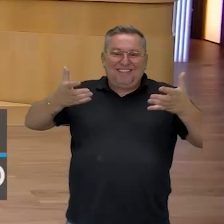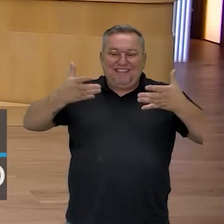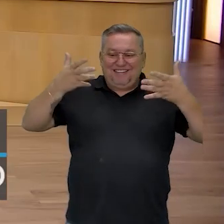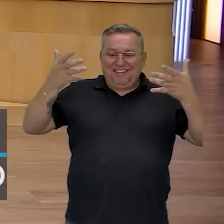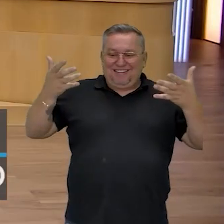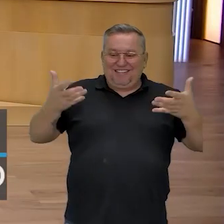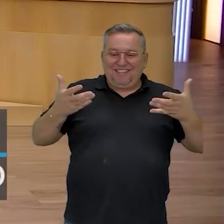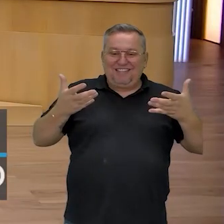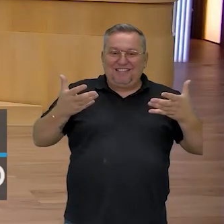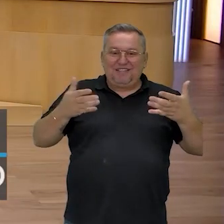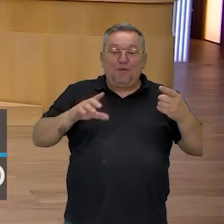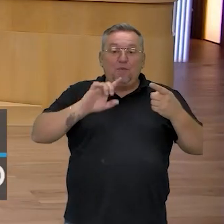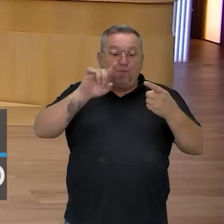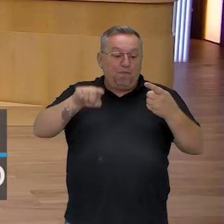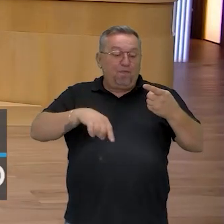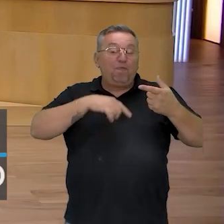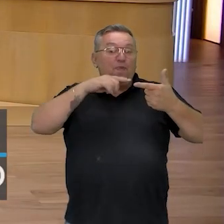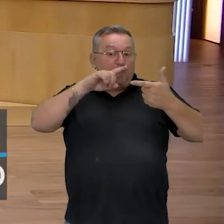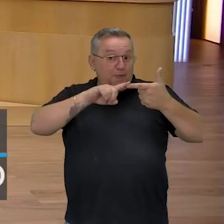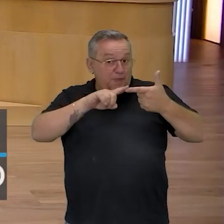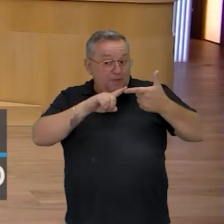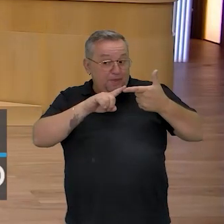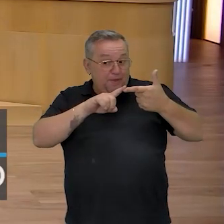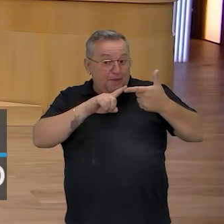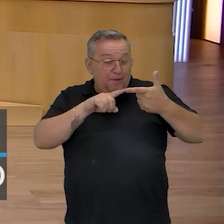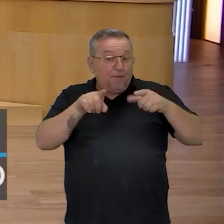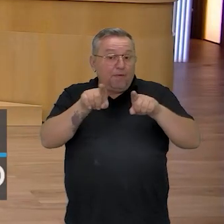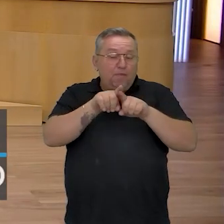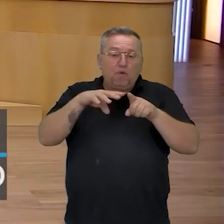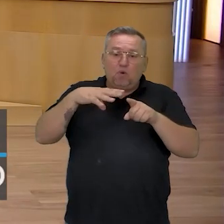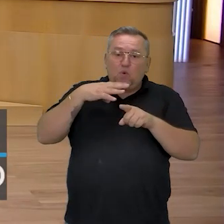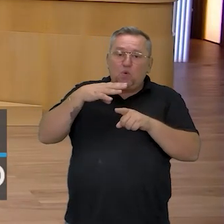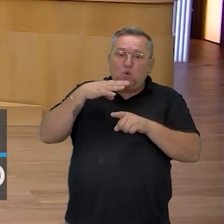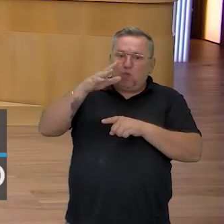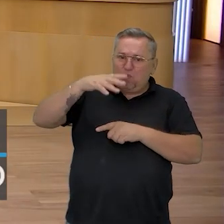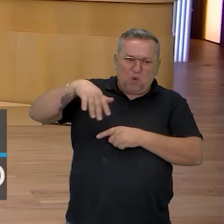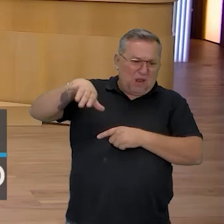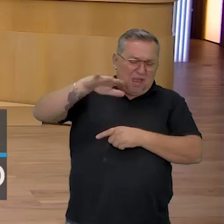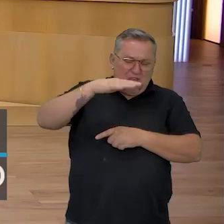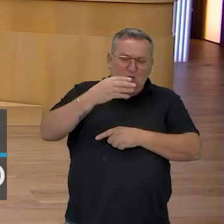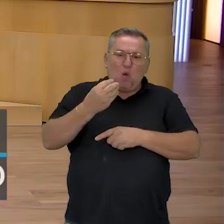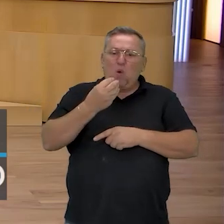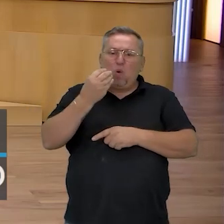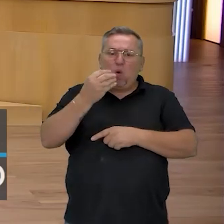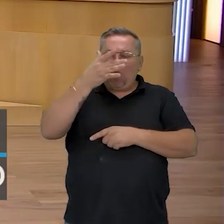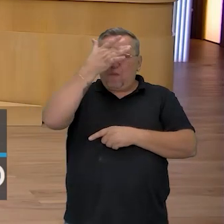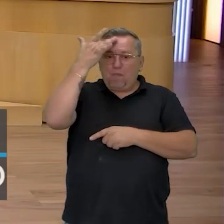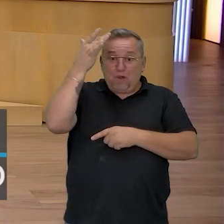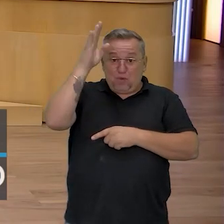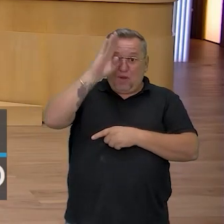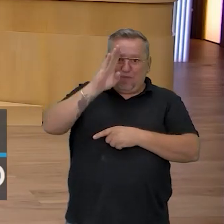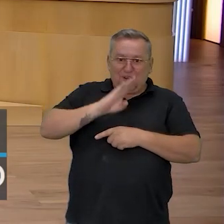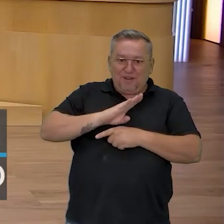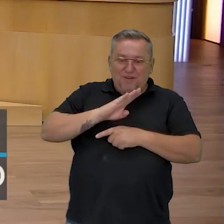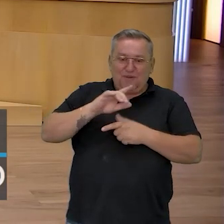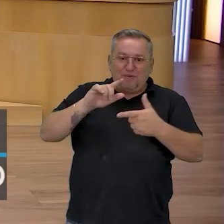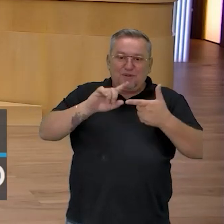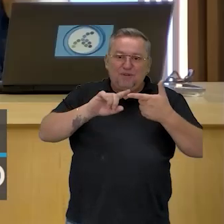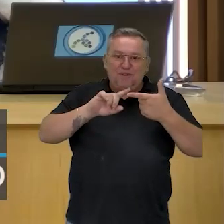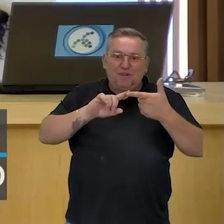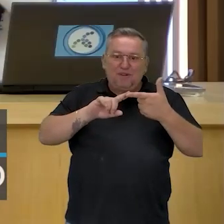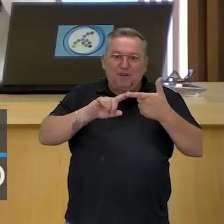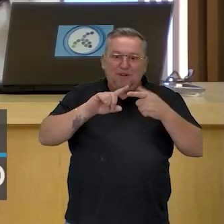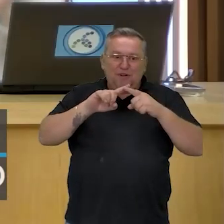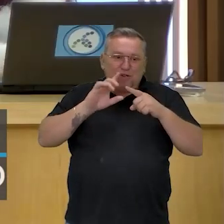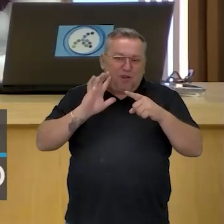né? Depois, o povo brasileiro também é muito conhecido por aí e reconhecido por nós mesmos como aquele povo que dá um